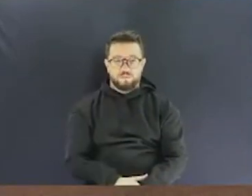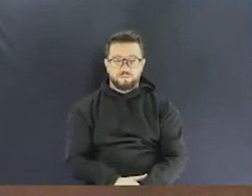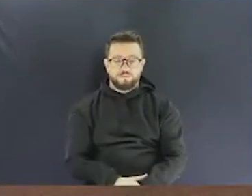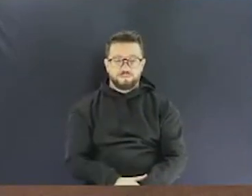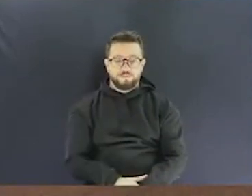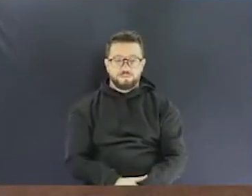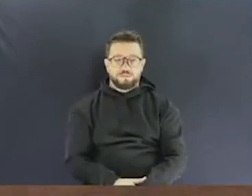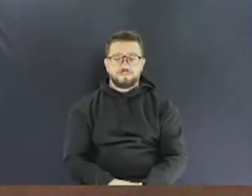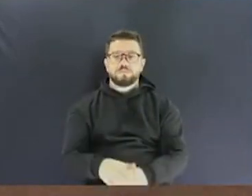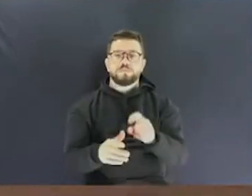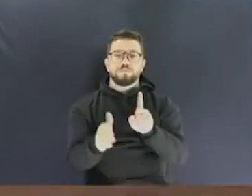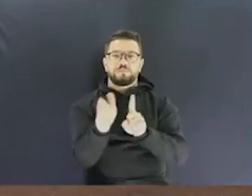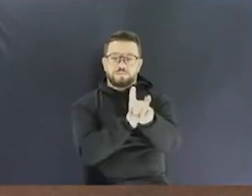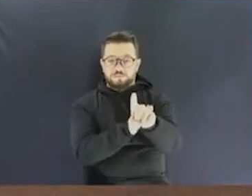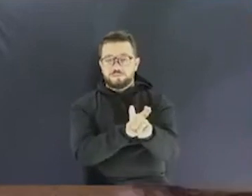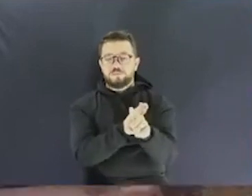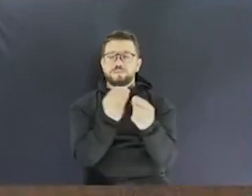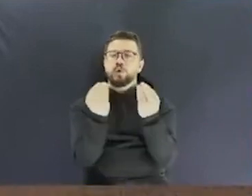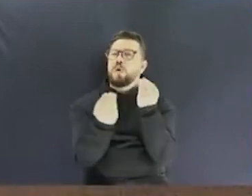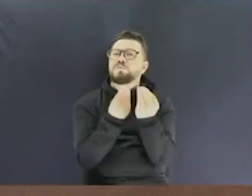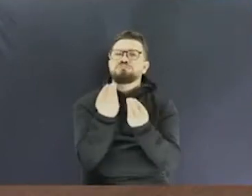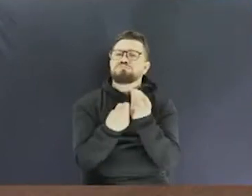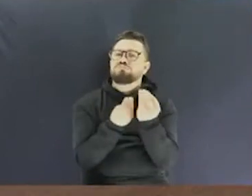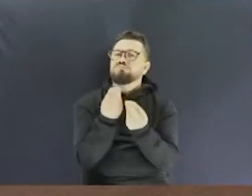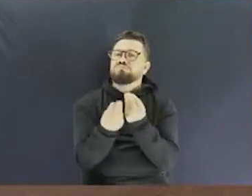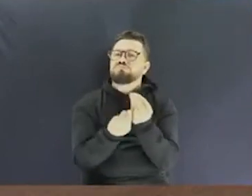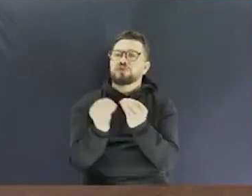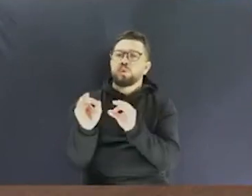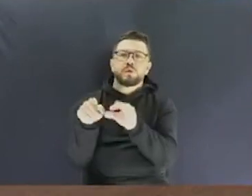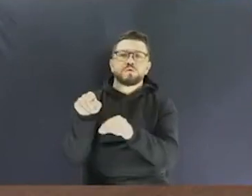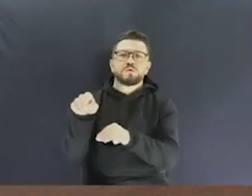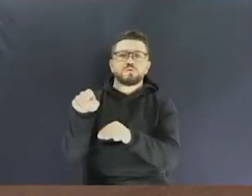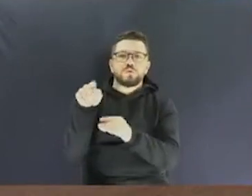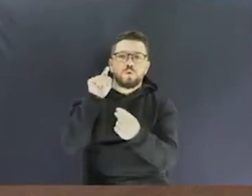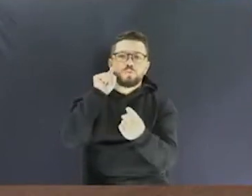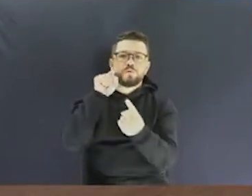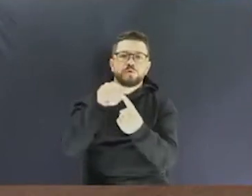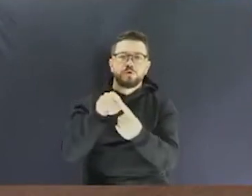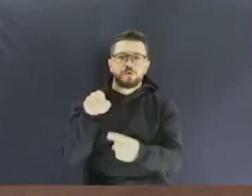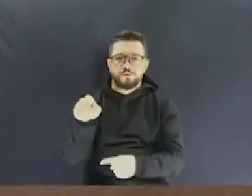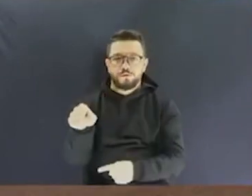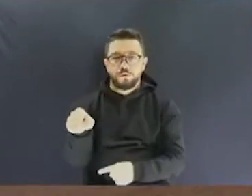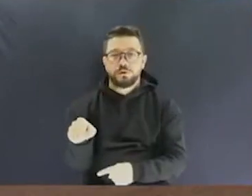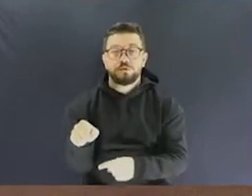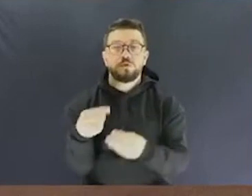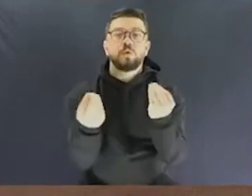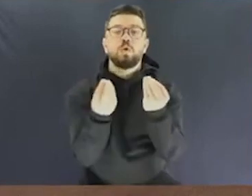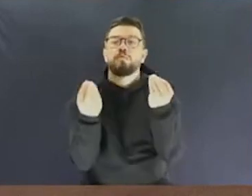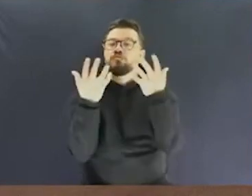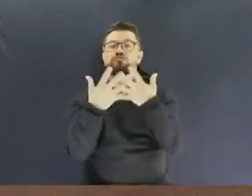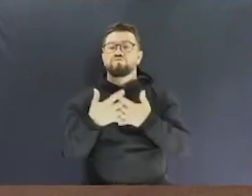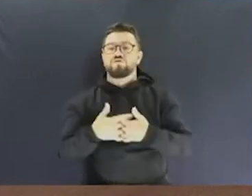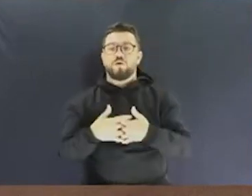gostaria de entender como que essa meta é estabelecida, né, para a questão do aluguel social e também como é que funciona essa tão falada fila